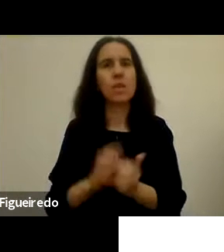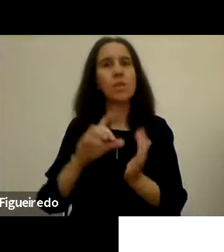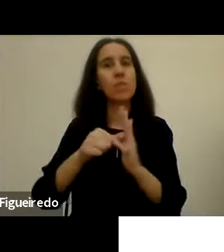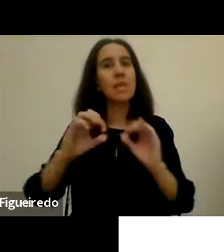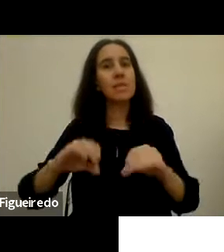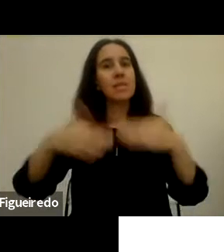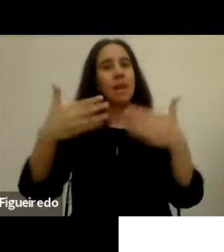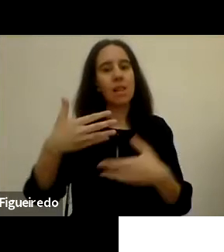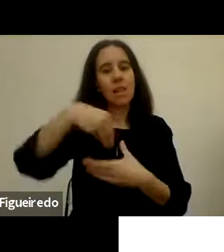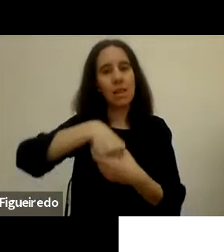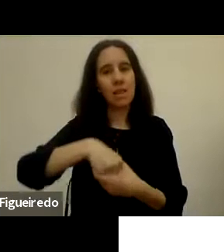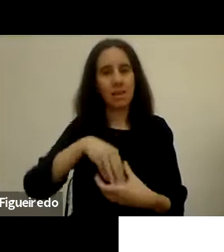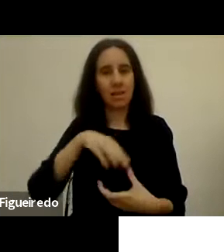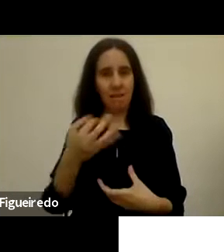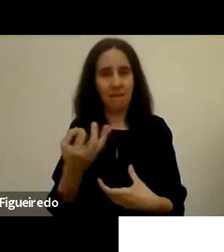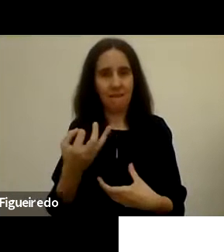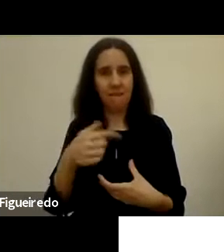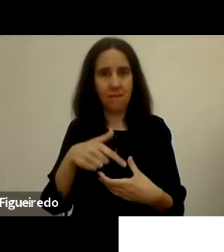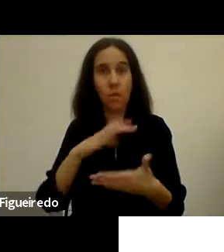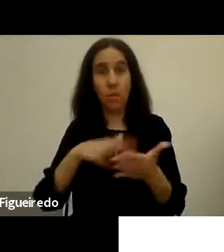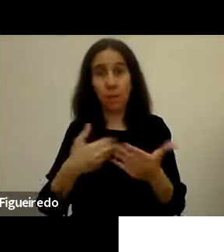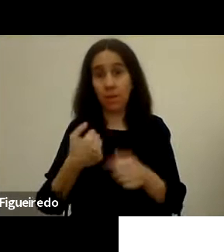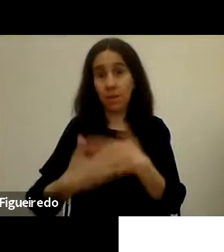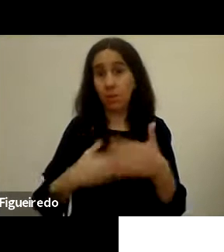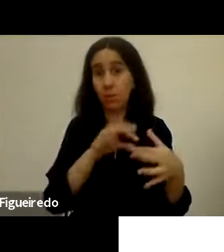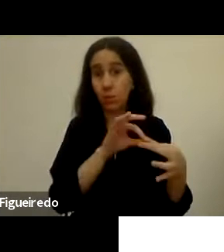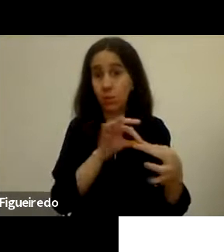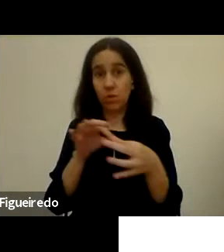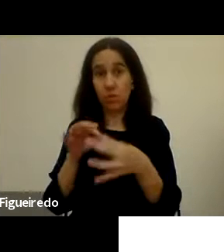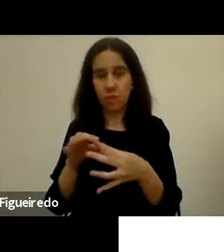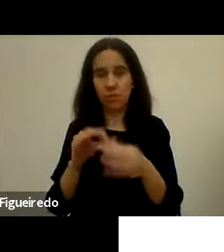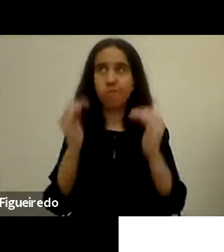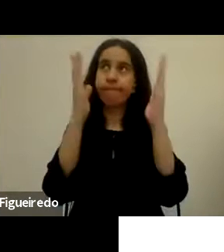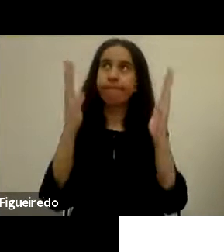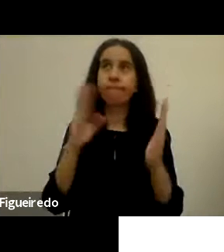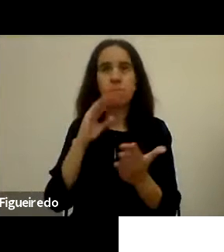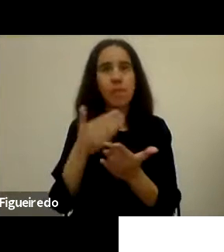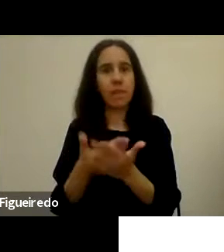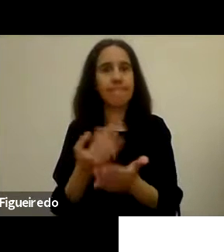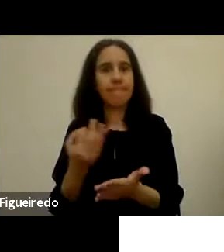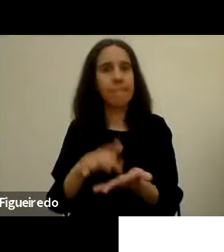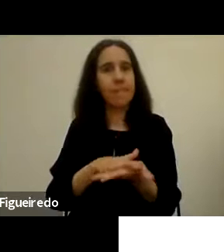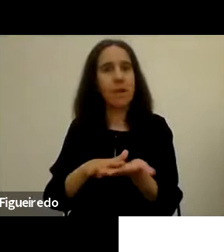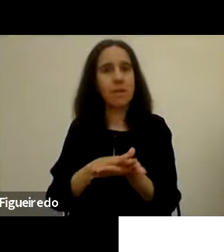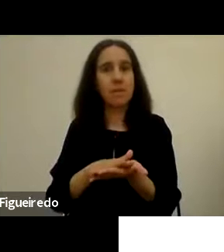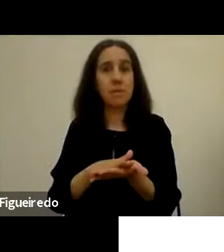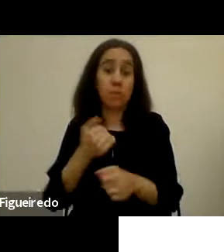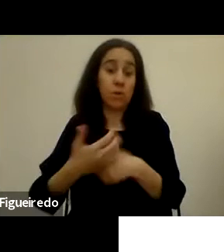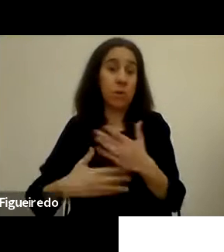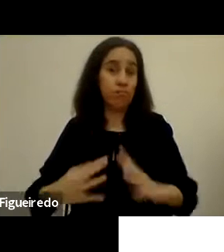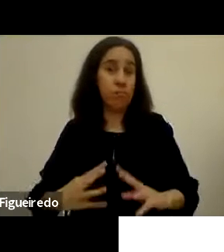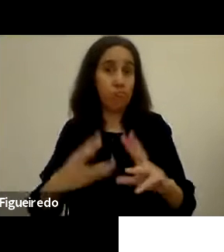estava então integrado no plano de trabalho colaborativo, neste grande chapéu que serviu de base para o trabalho